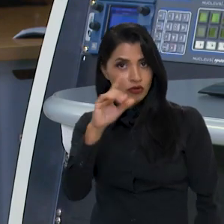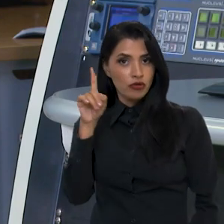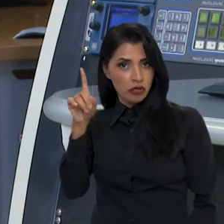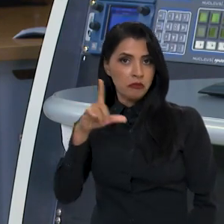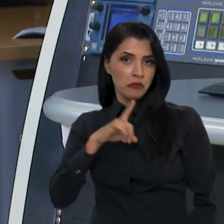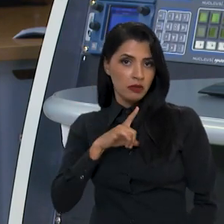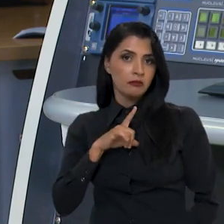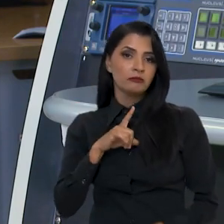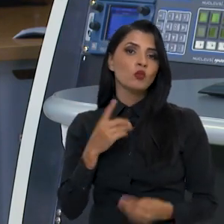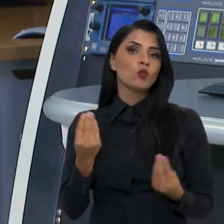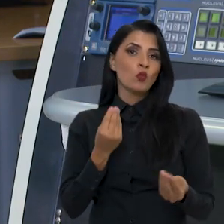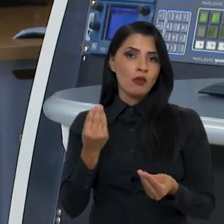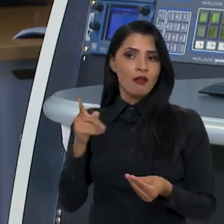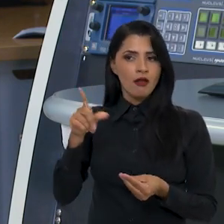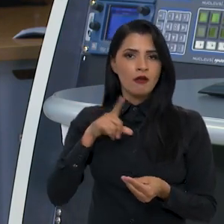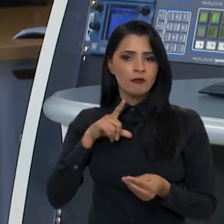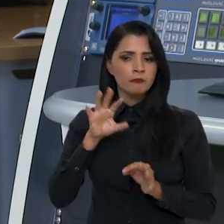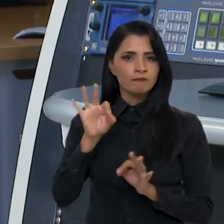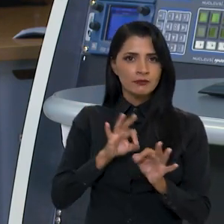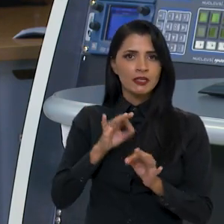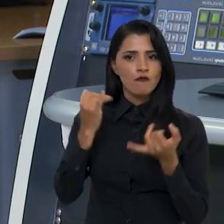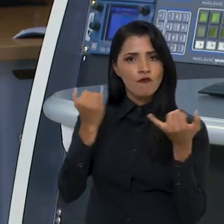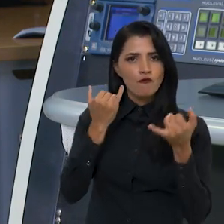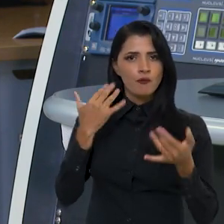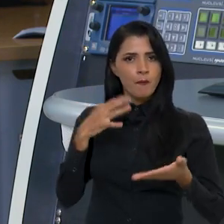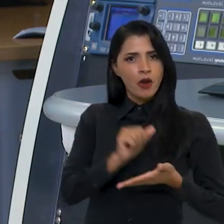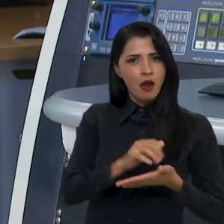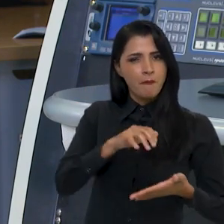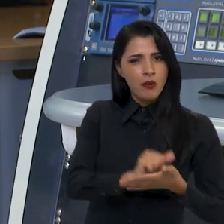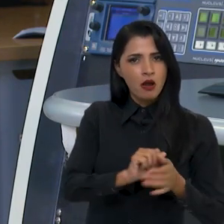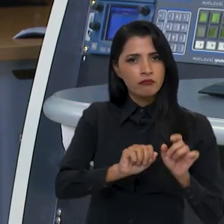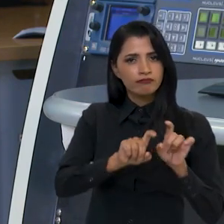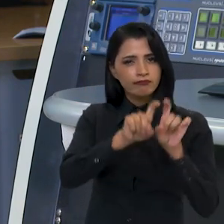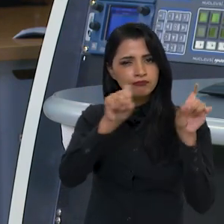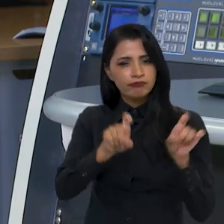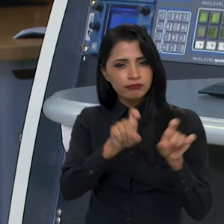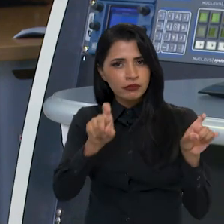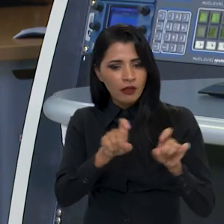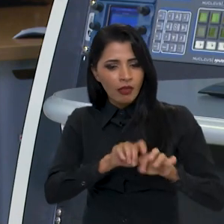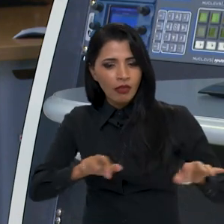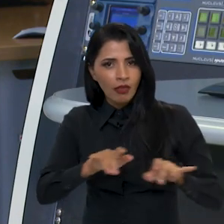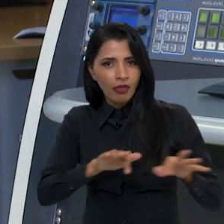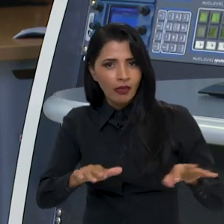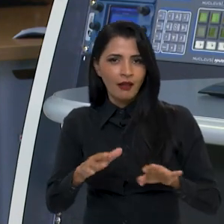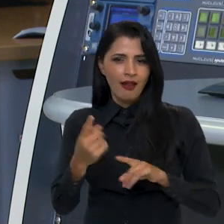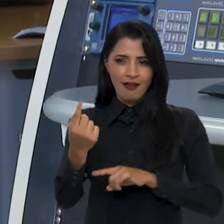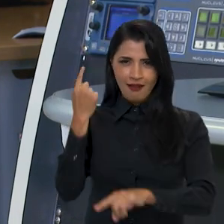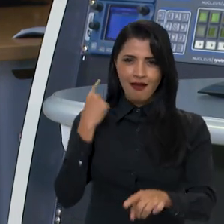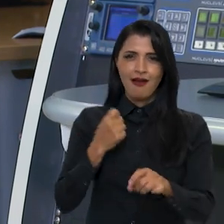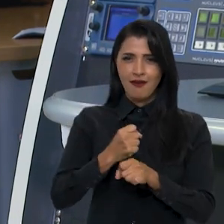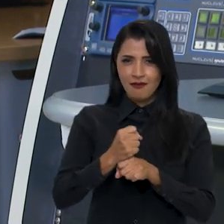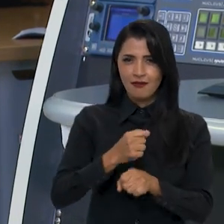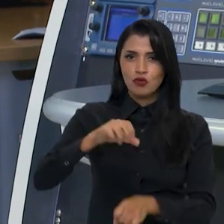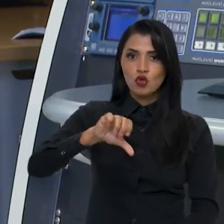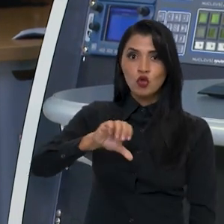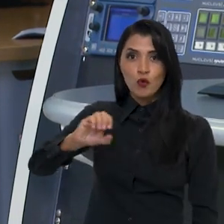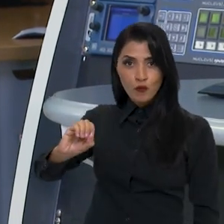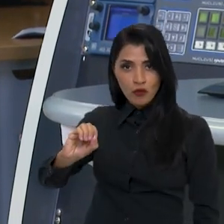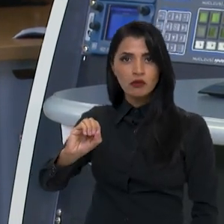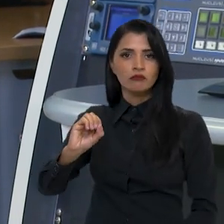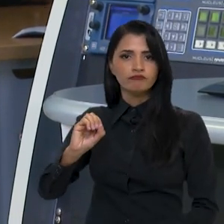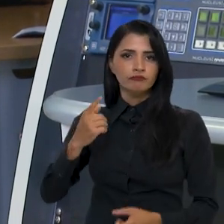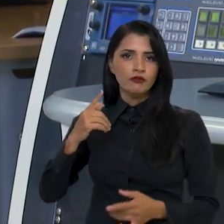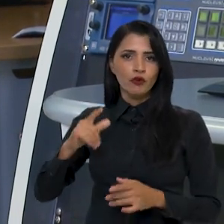Curitiba, que veio trabalhando a informatização dos seus sistemas já desde a década de 90 e